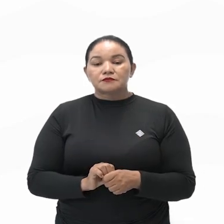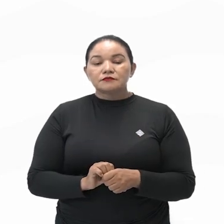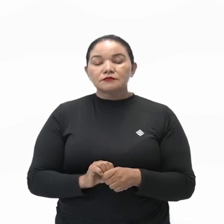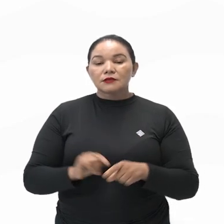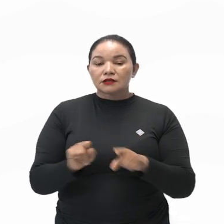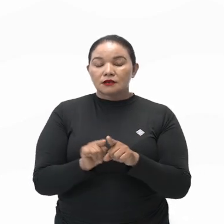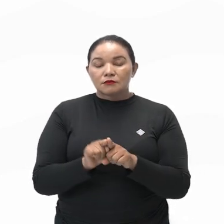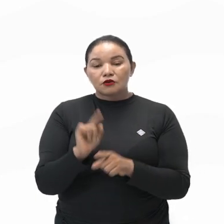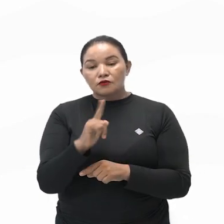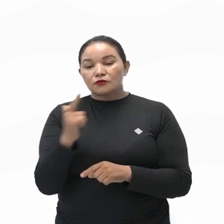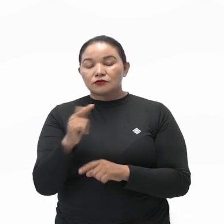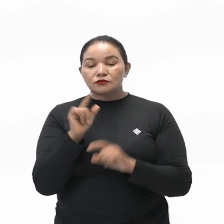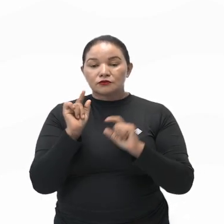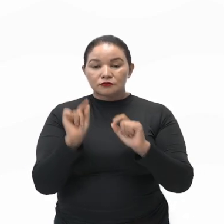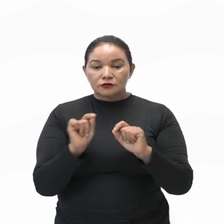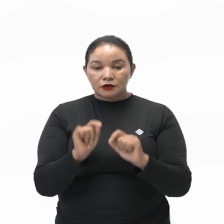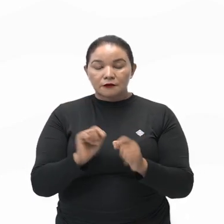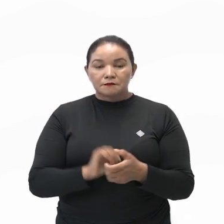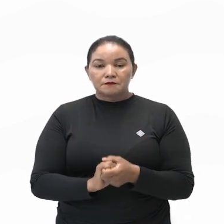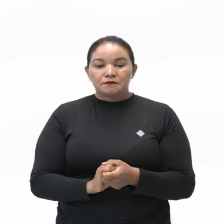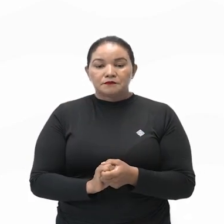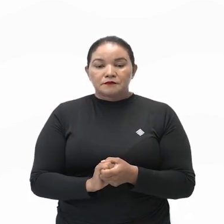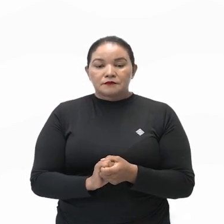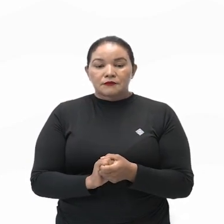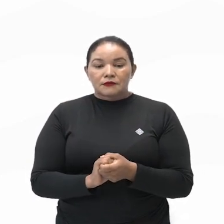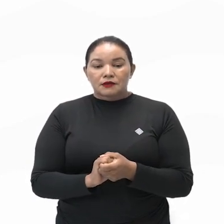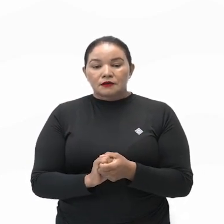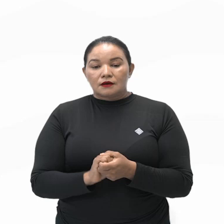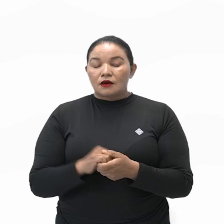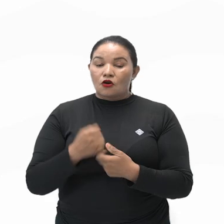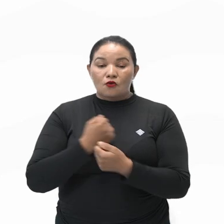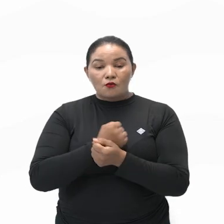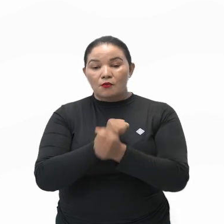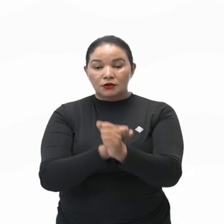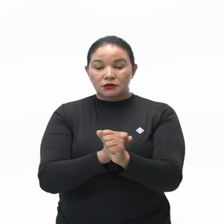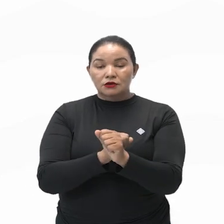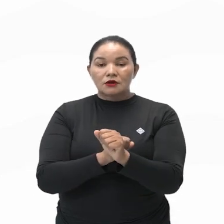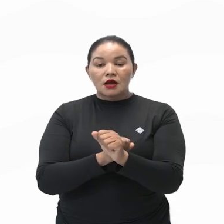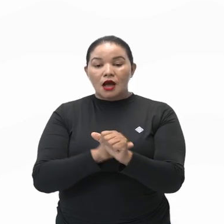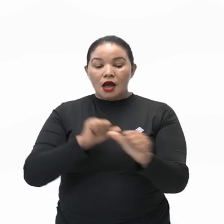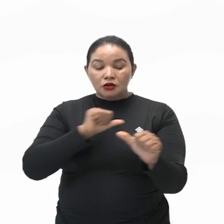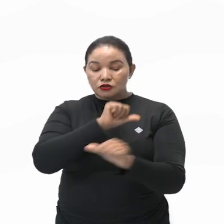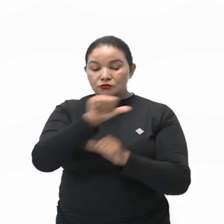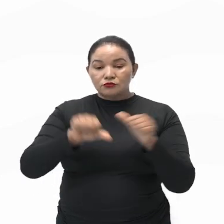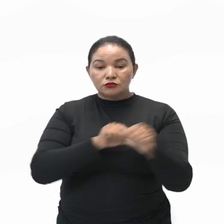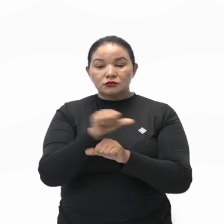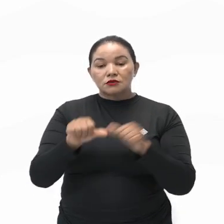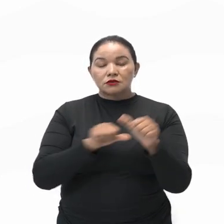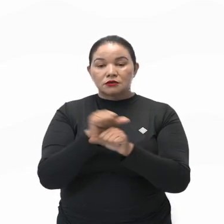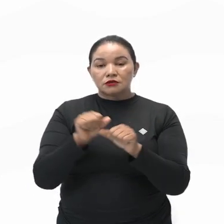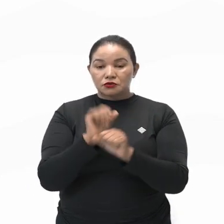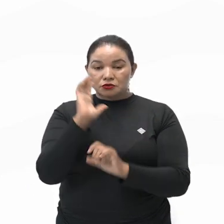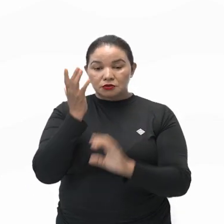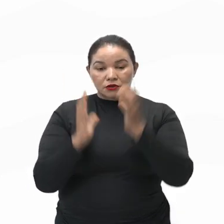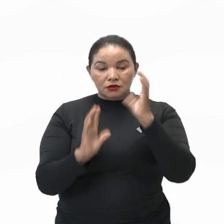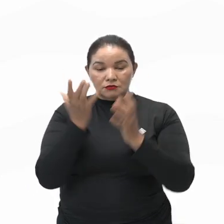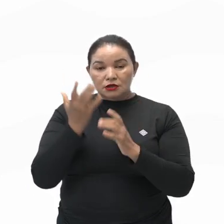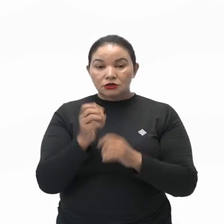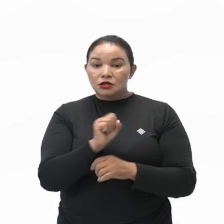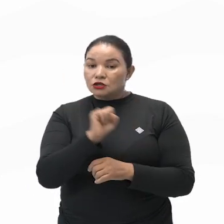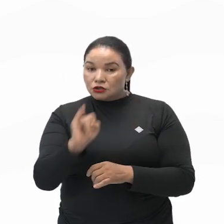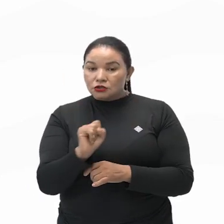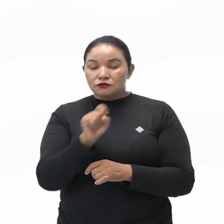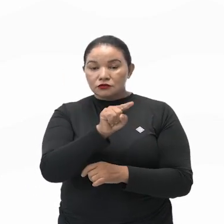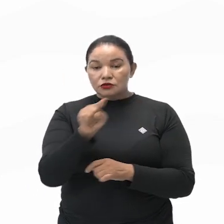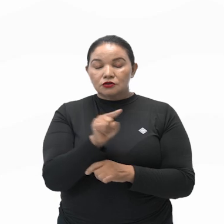Outro ponto é o combate às mudanças climáticas. Então note que se você usa energia solar,